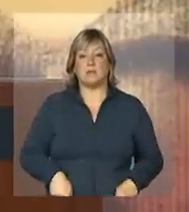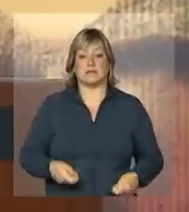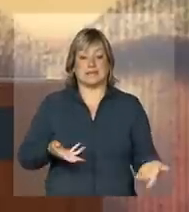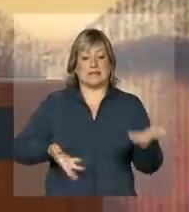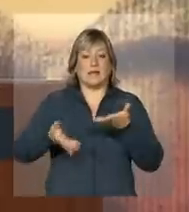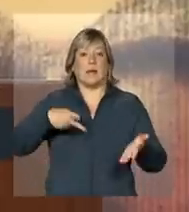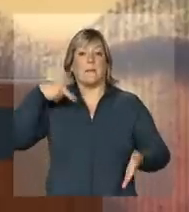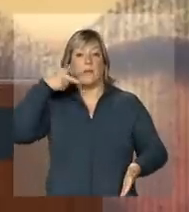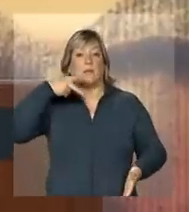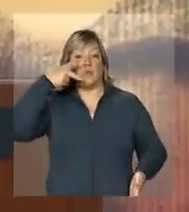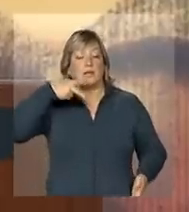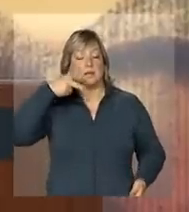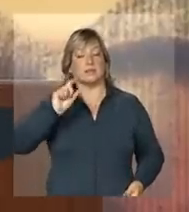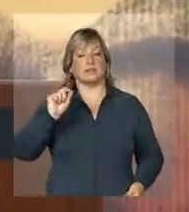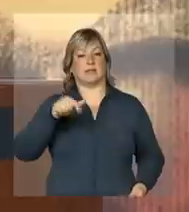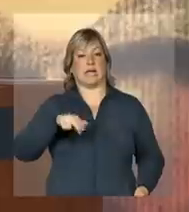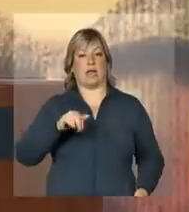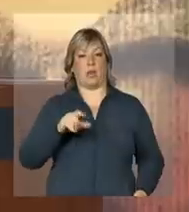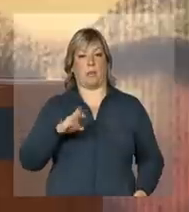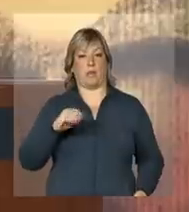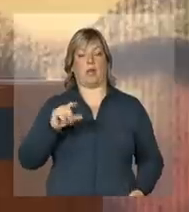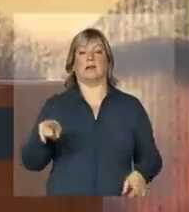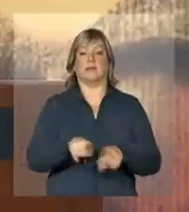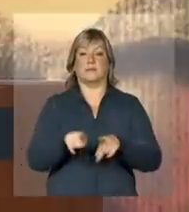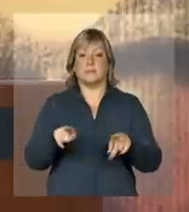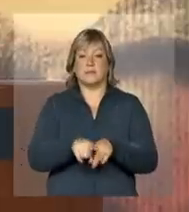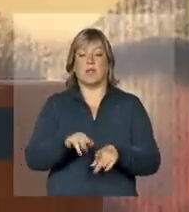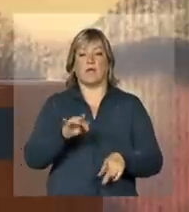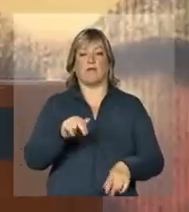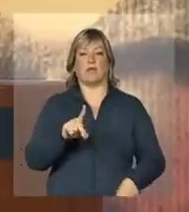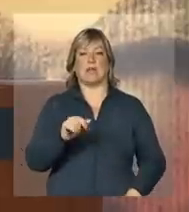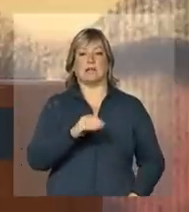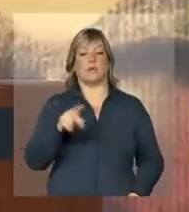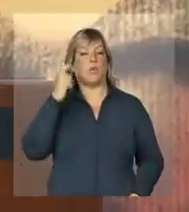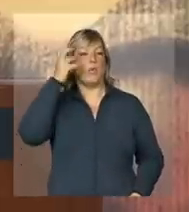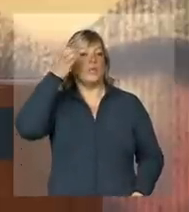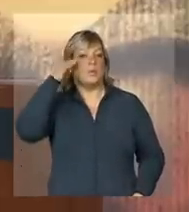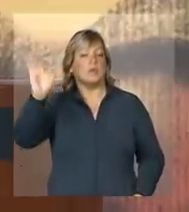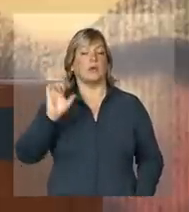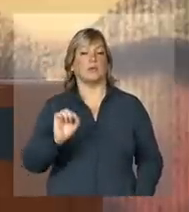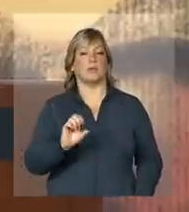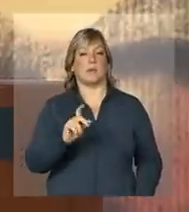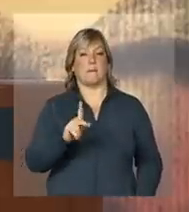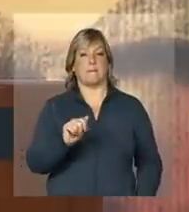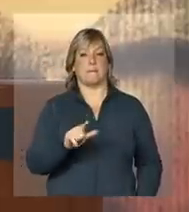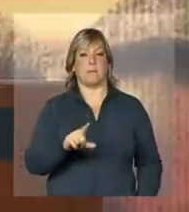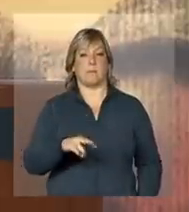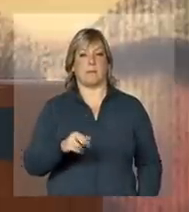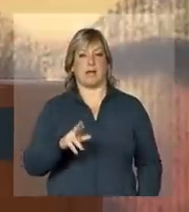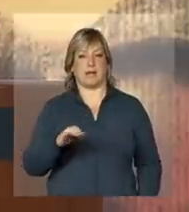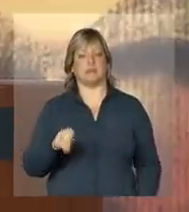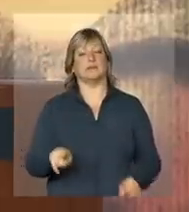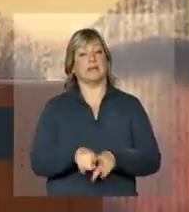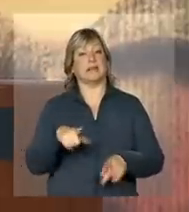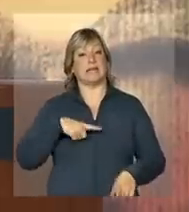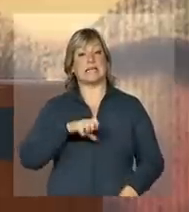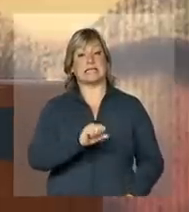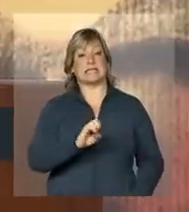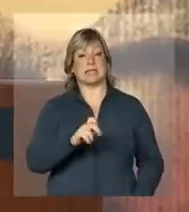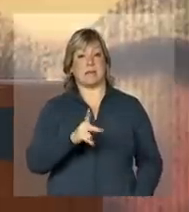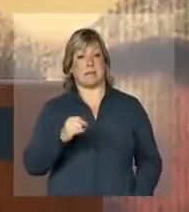política quilombola que nem a Fundação Cultural Palmares também temos a cpir que dá esse suporte de